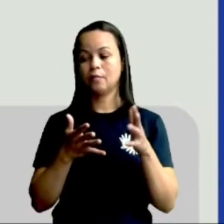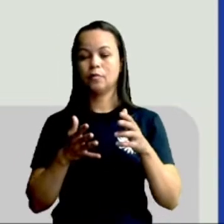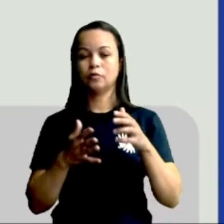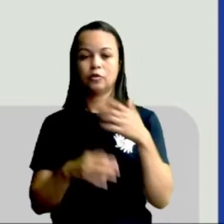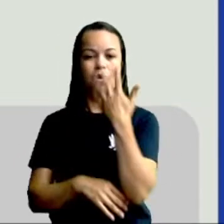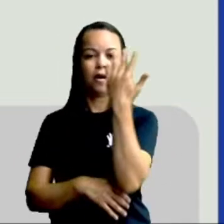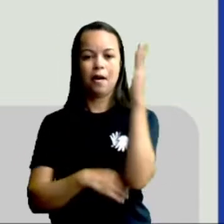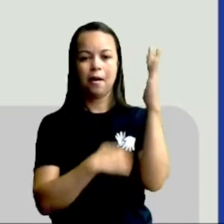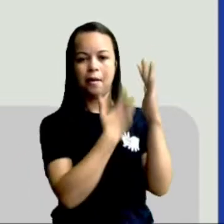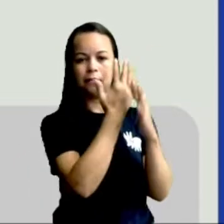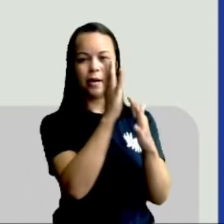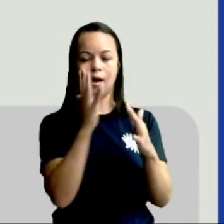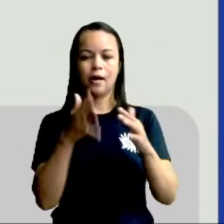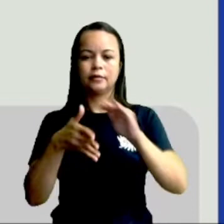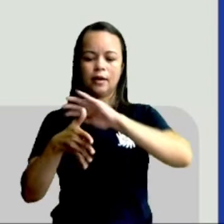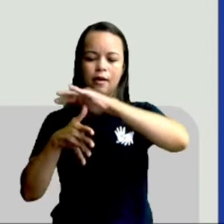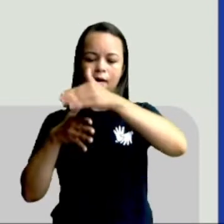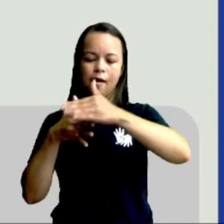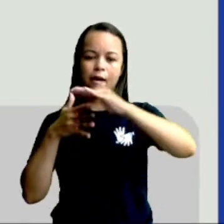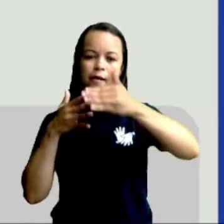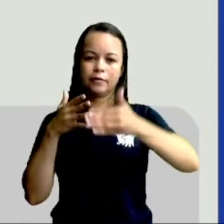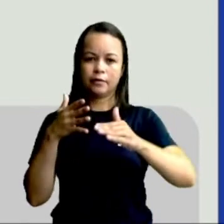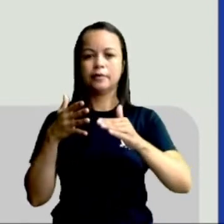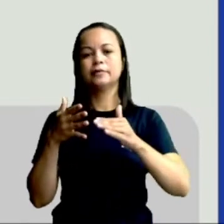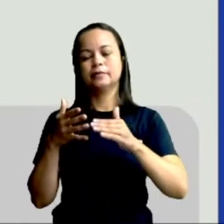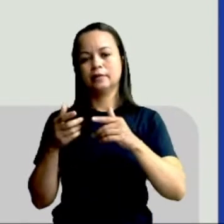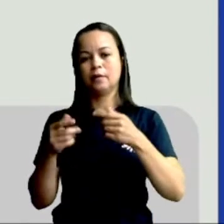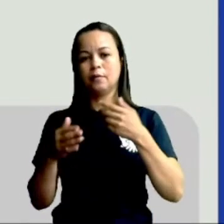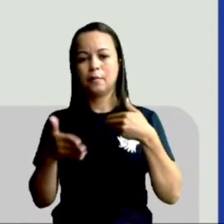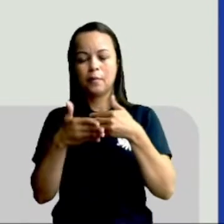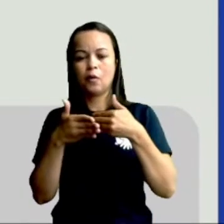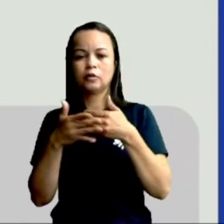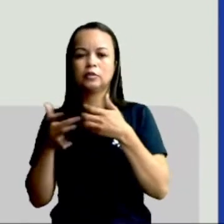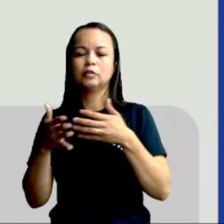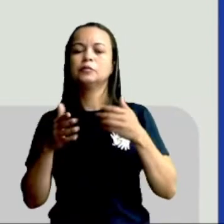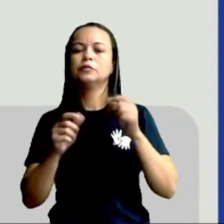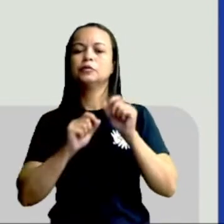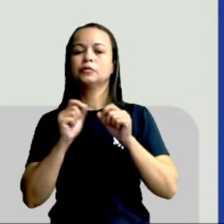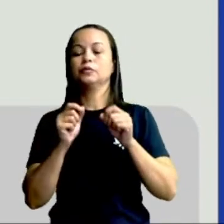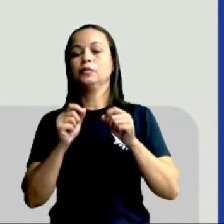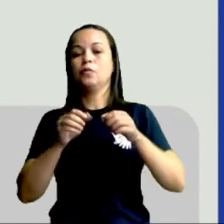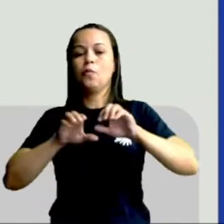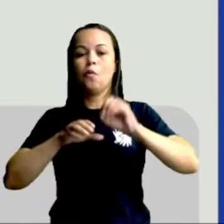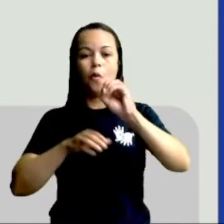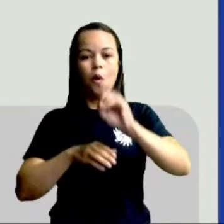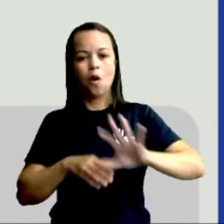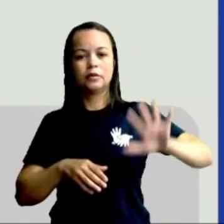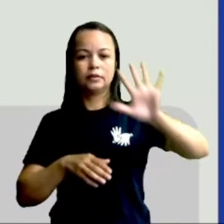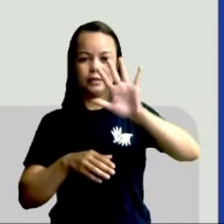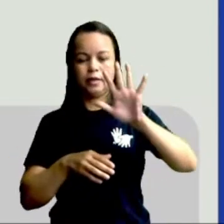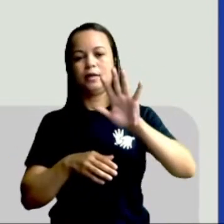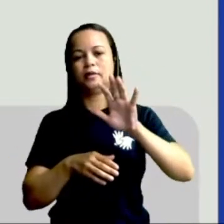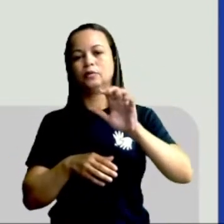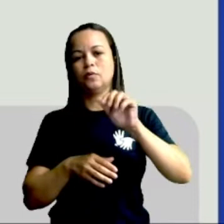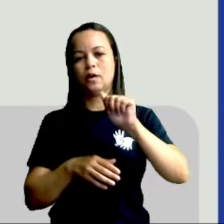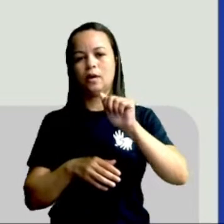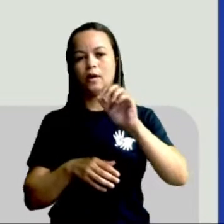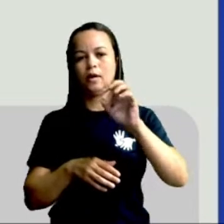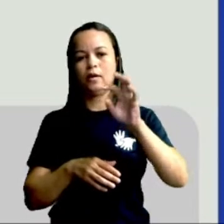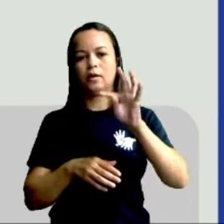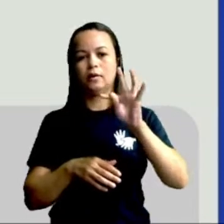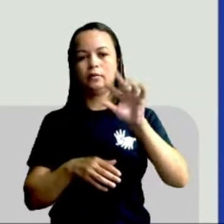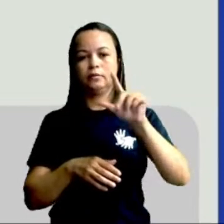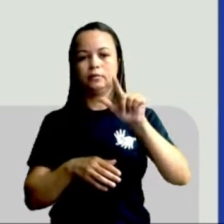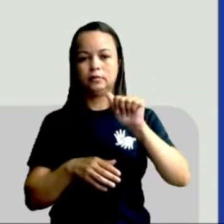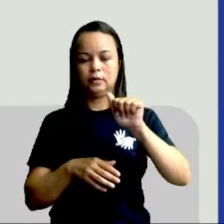Mata Atlântica, porque Mata Atlântica, porque fica perto do Oceano Atlântico, tá bom? Ou seja, ela fica mais próxima. Ah,